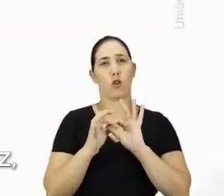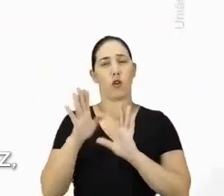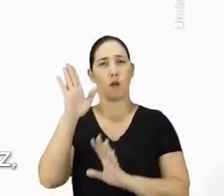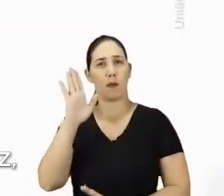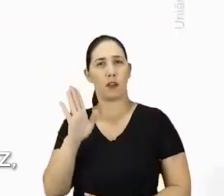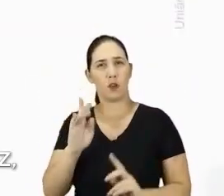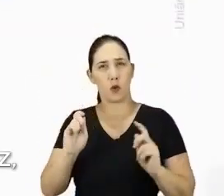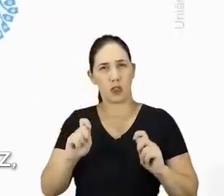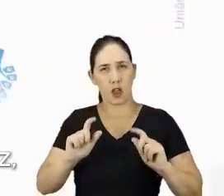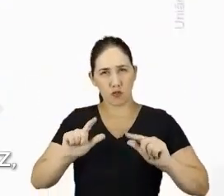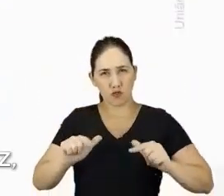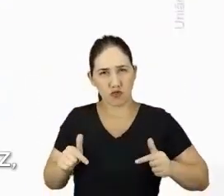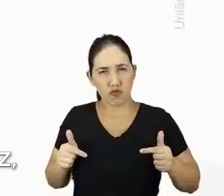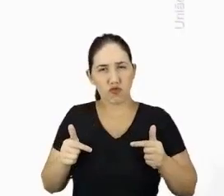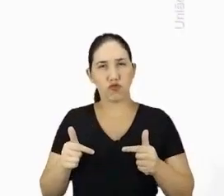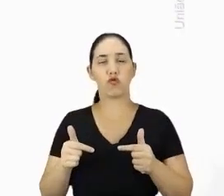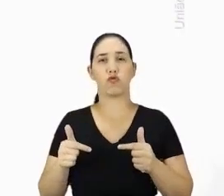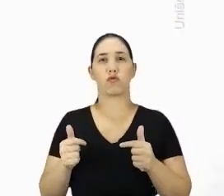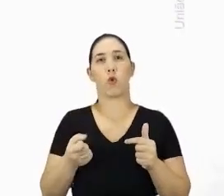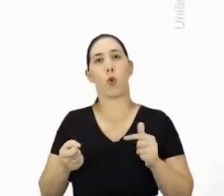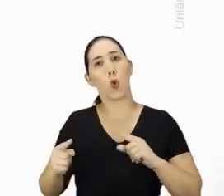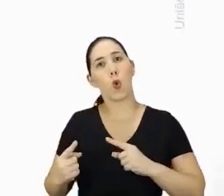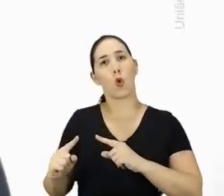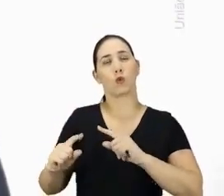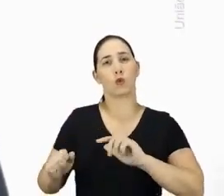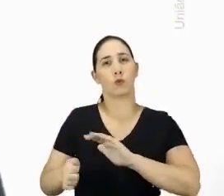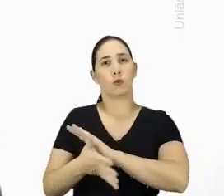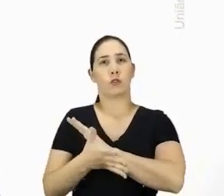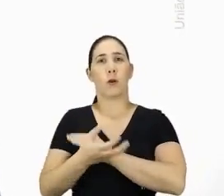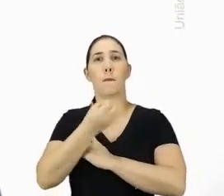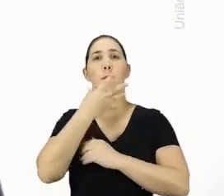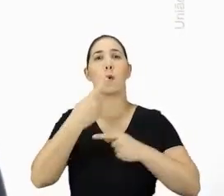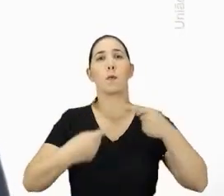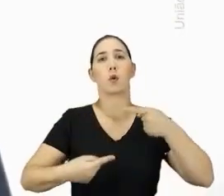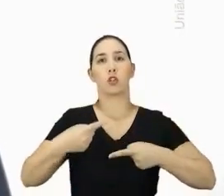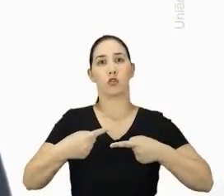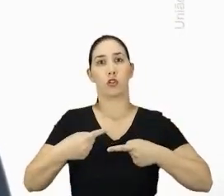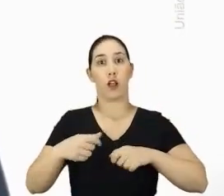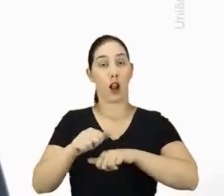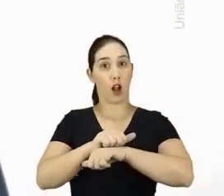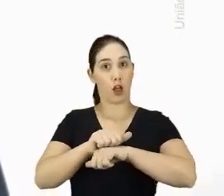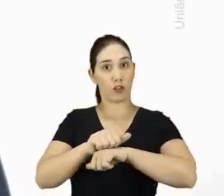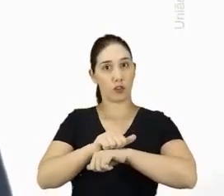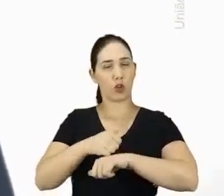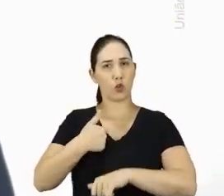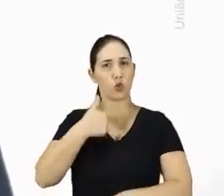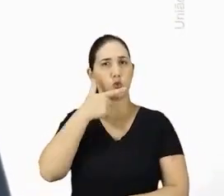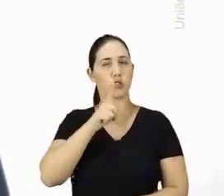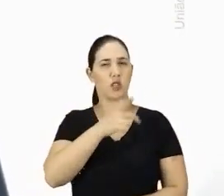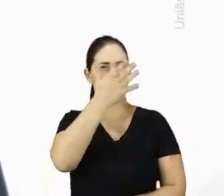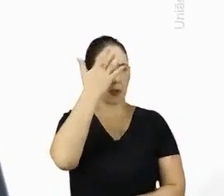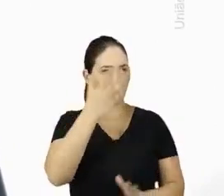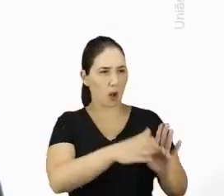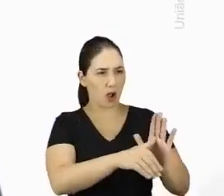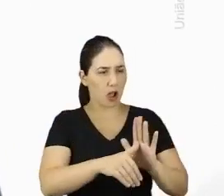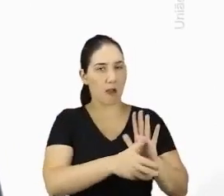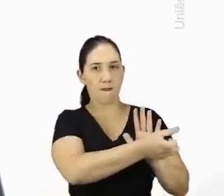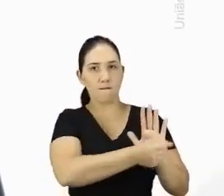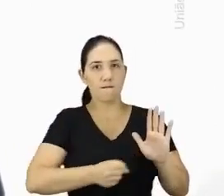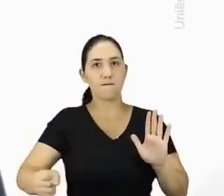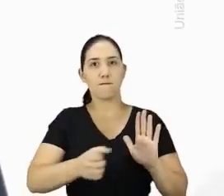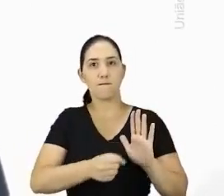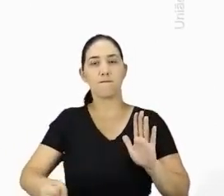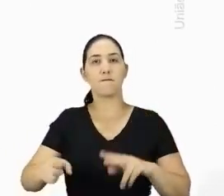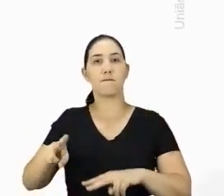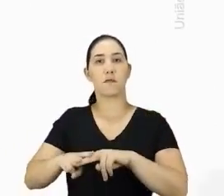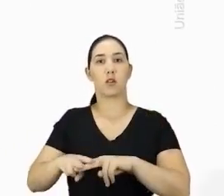combater a corrupção na raiz, fazendo boa política. Na Lava Jato, condenei criminosos, recuperamos bilhões